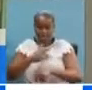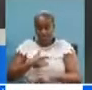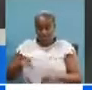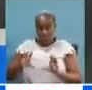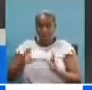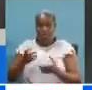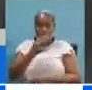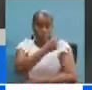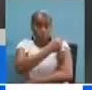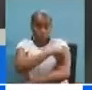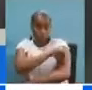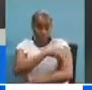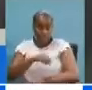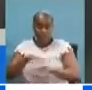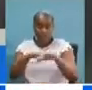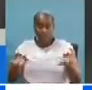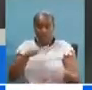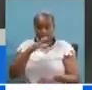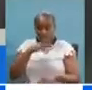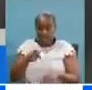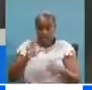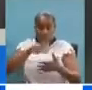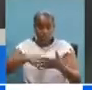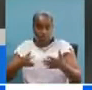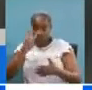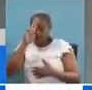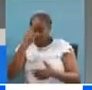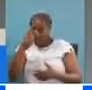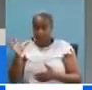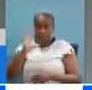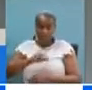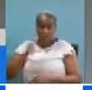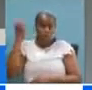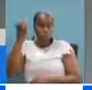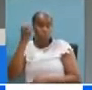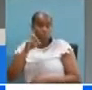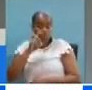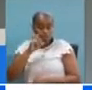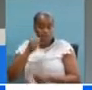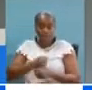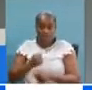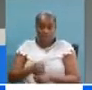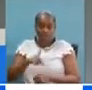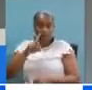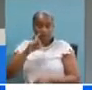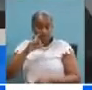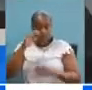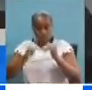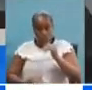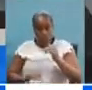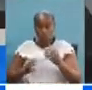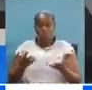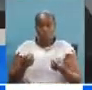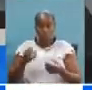afirma que a estratégia é reforçar cada vez mais a cultura de segurança, trabalhar no sentido da prevenção e reduzir